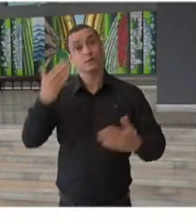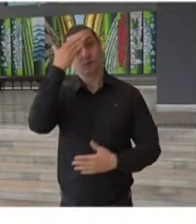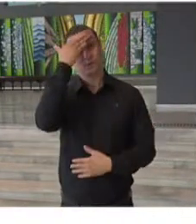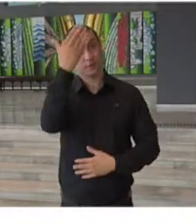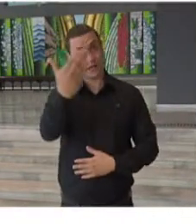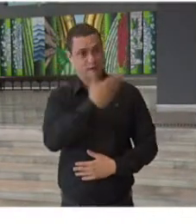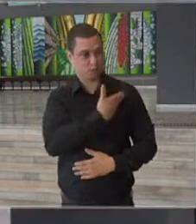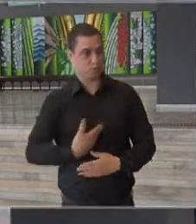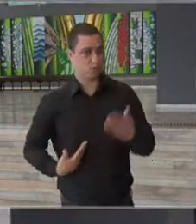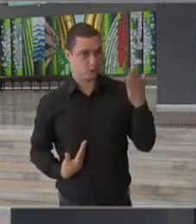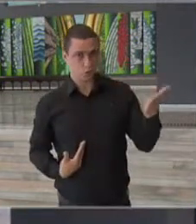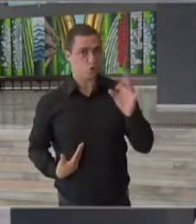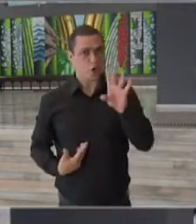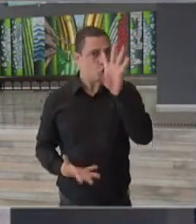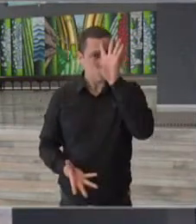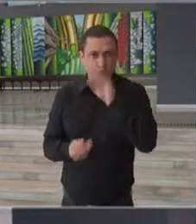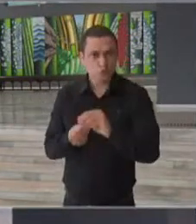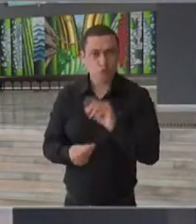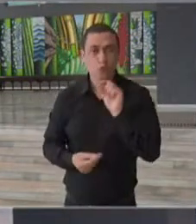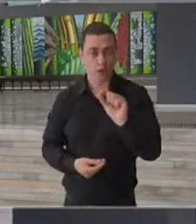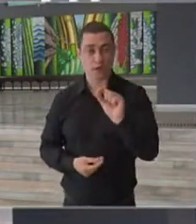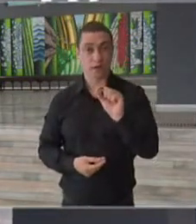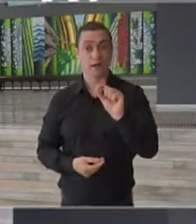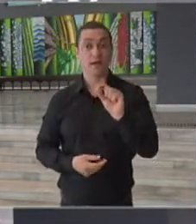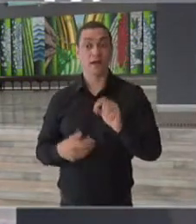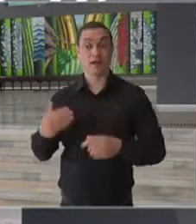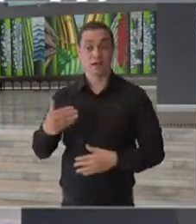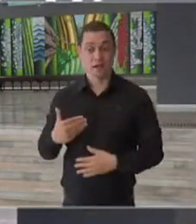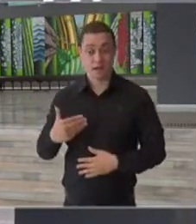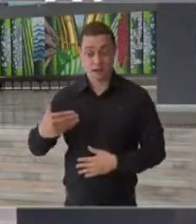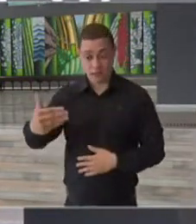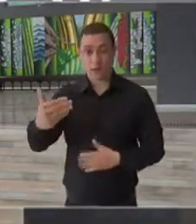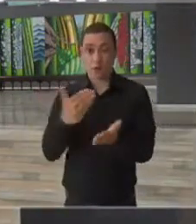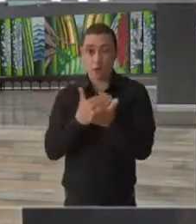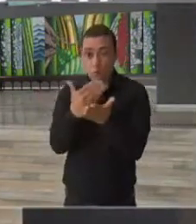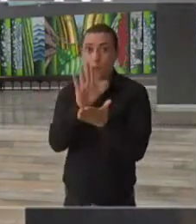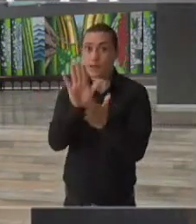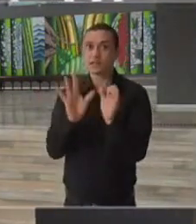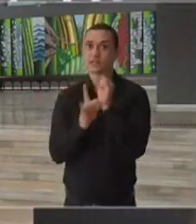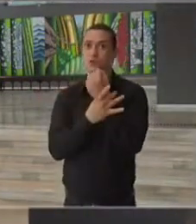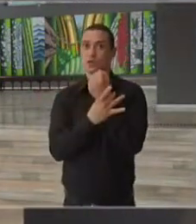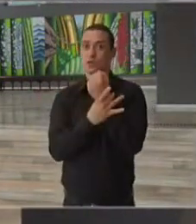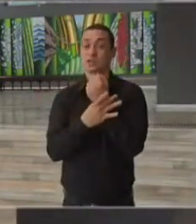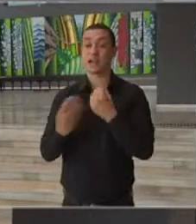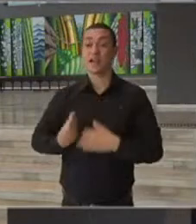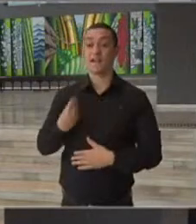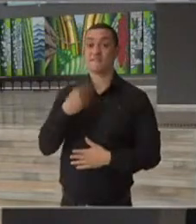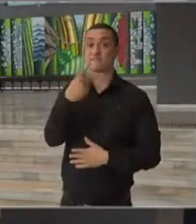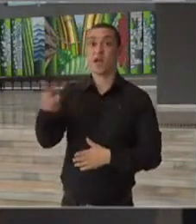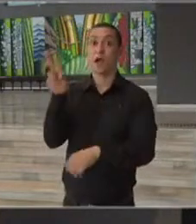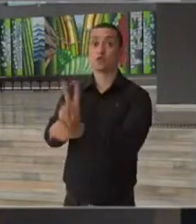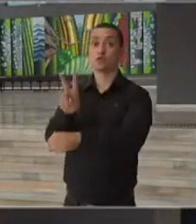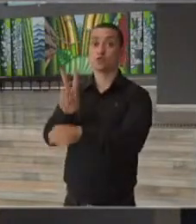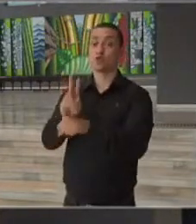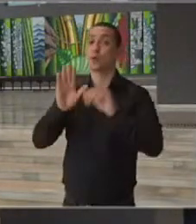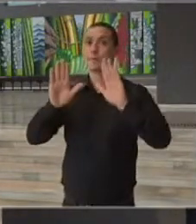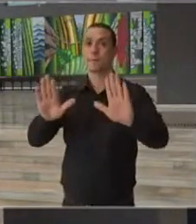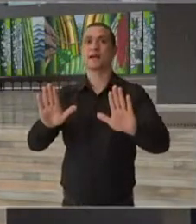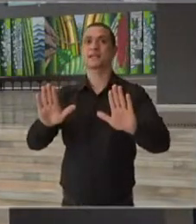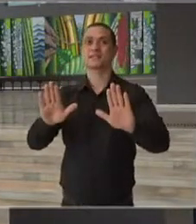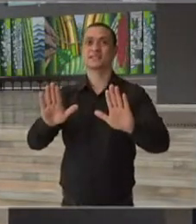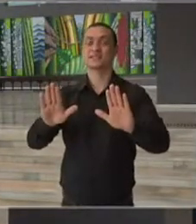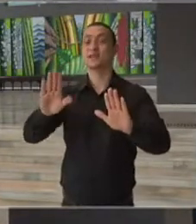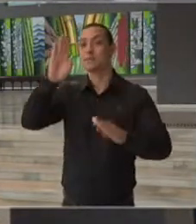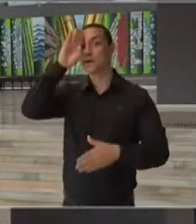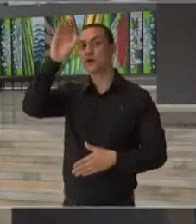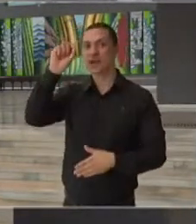Agradeço, governador, concluindo que estamos indo com segurança, buscando proteger vidas, mas sem abrir mão da